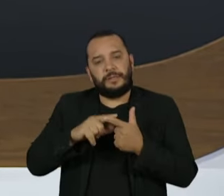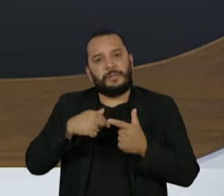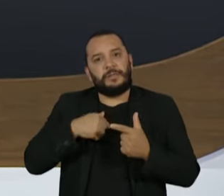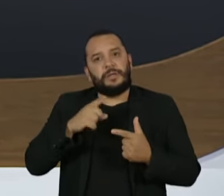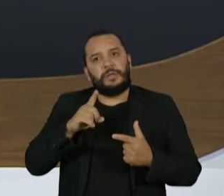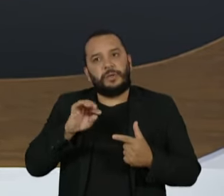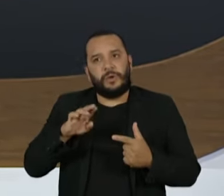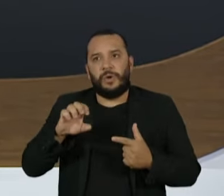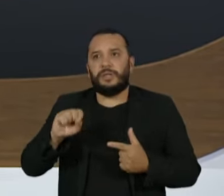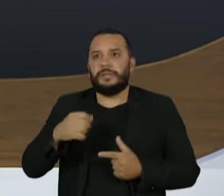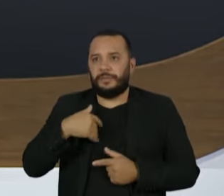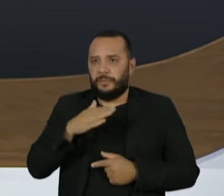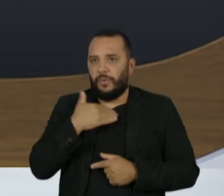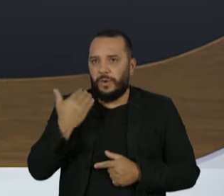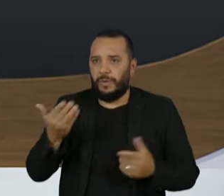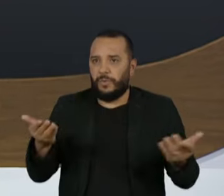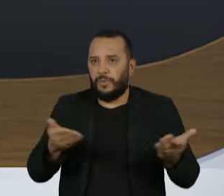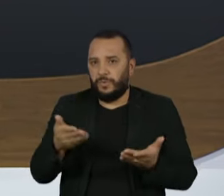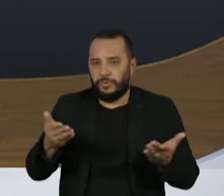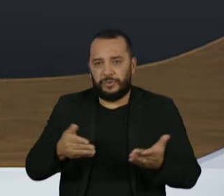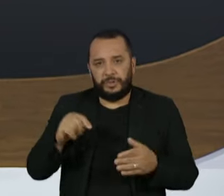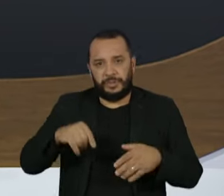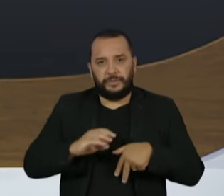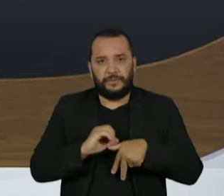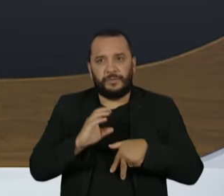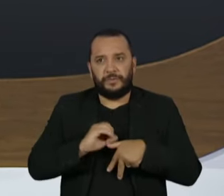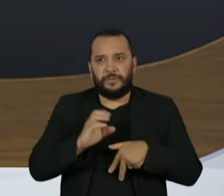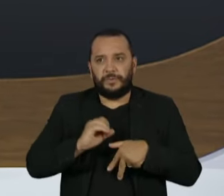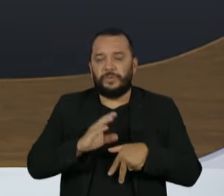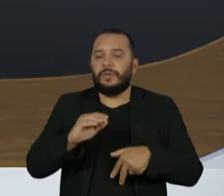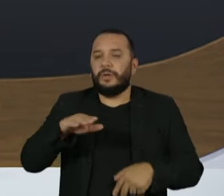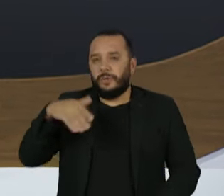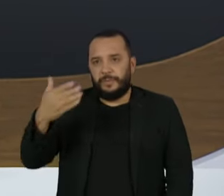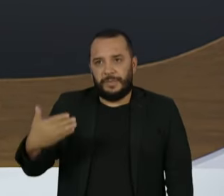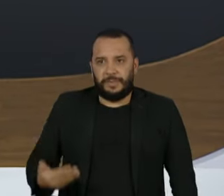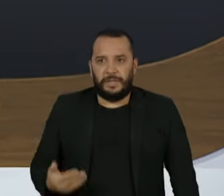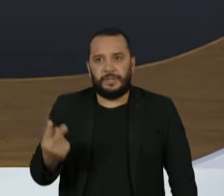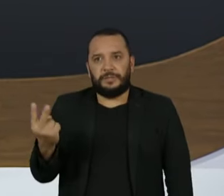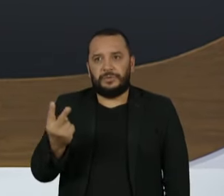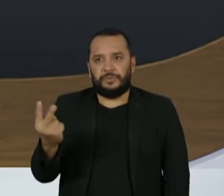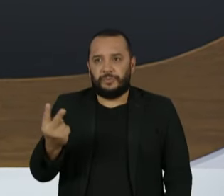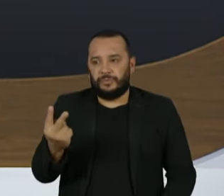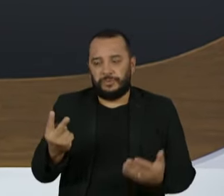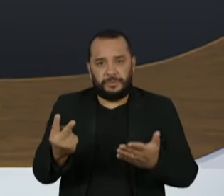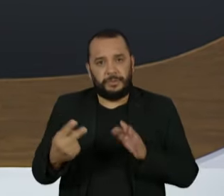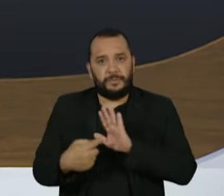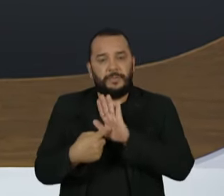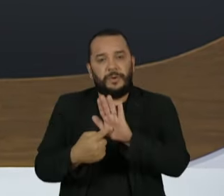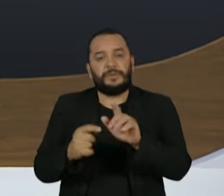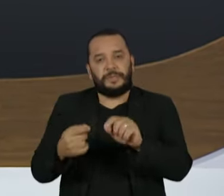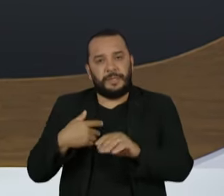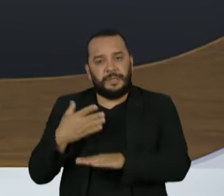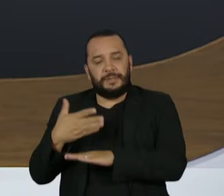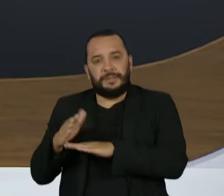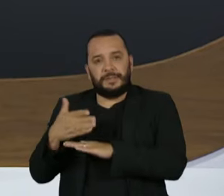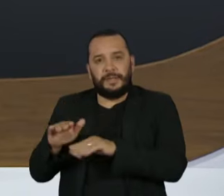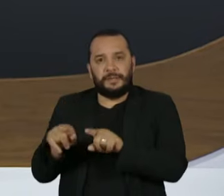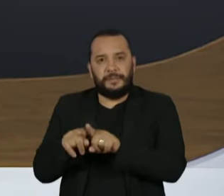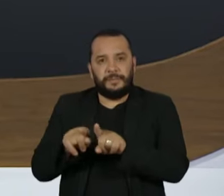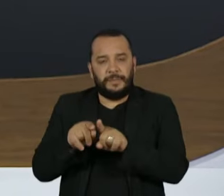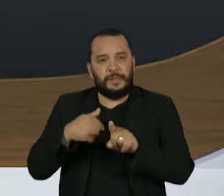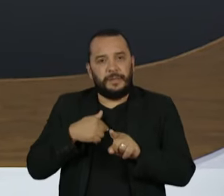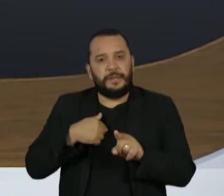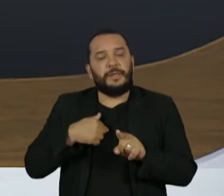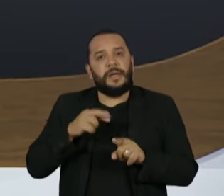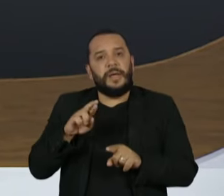falecidas também no dia de hoje a TV Cultura presta uma homenagem exibindo os programas ensaio e repertório Popular